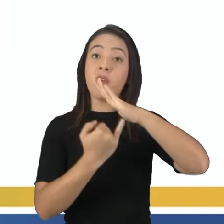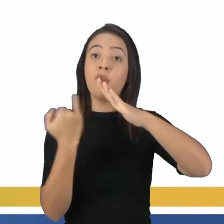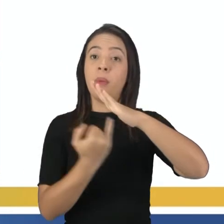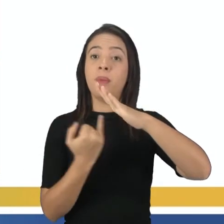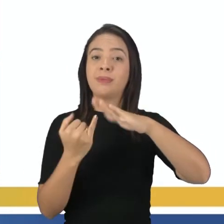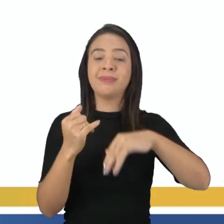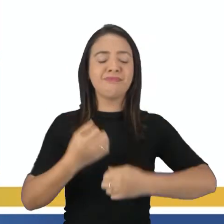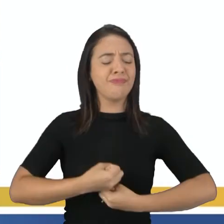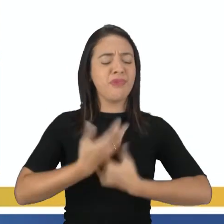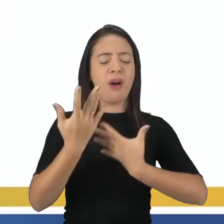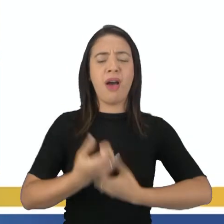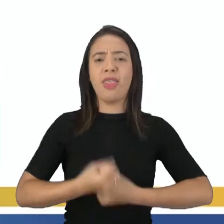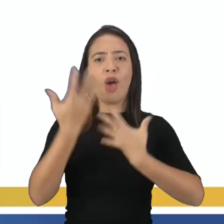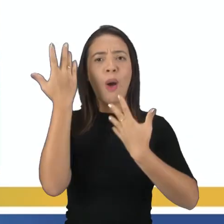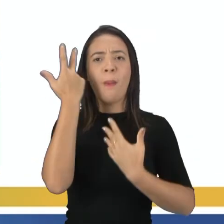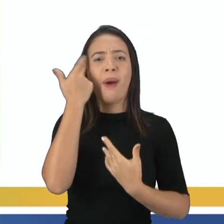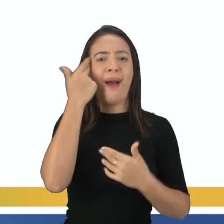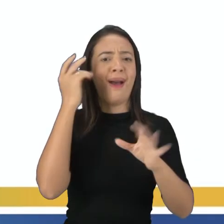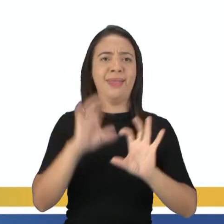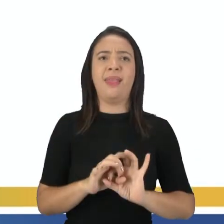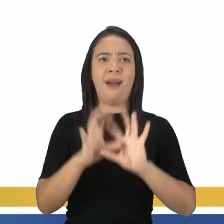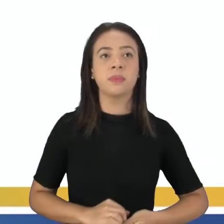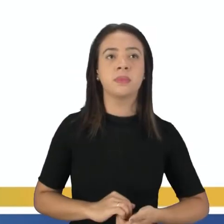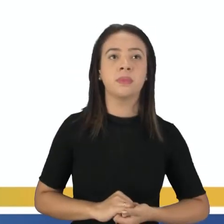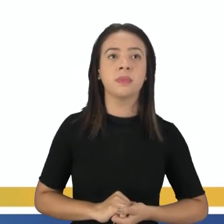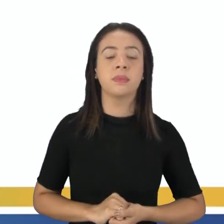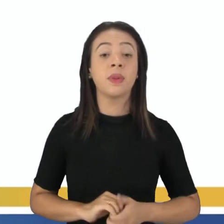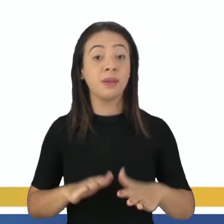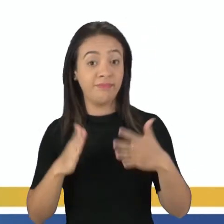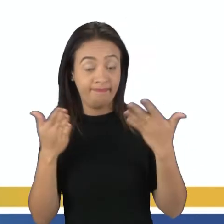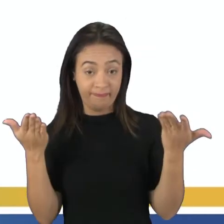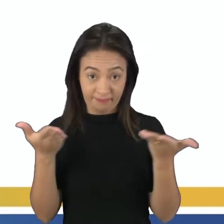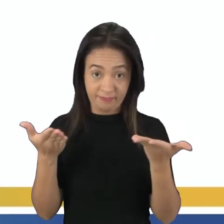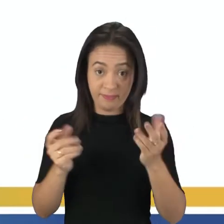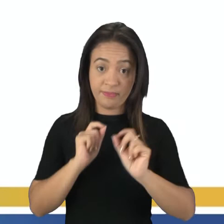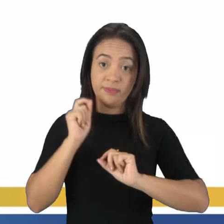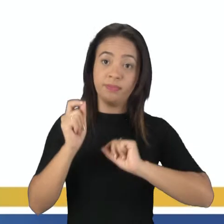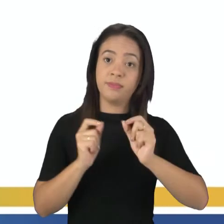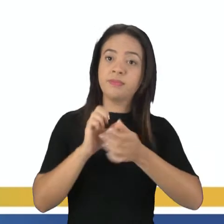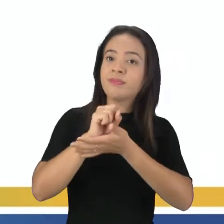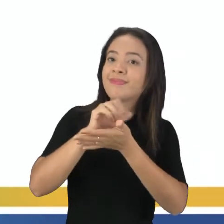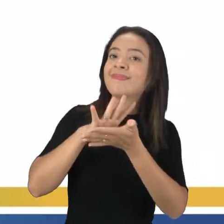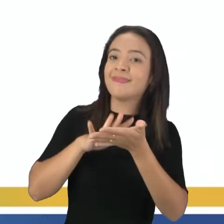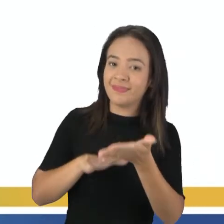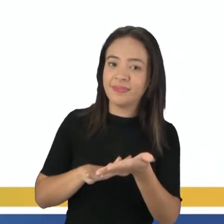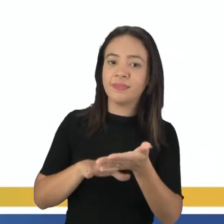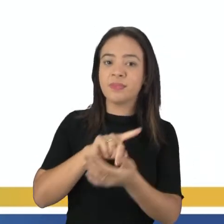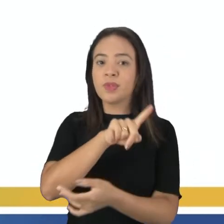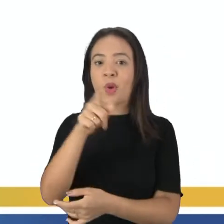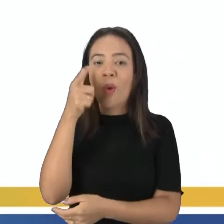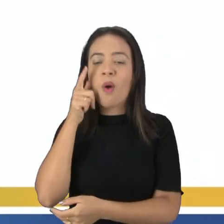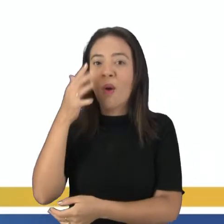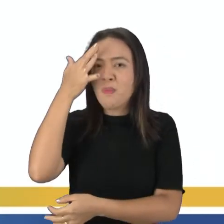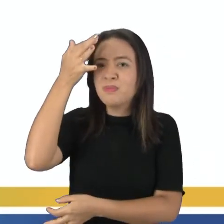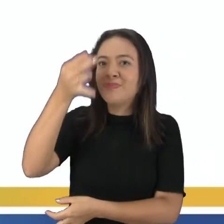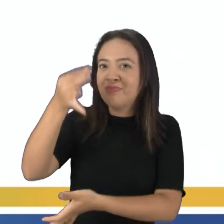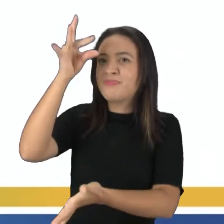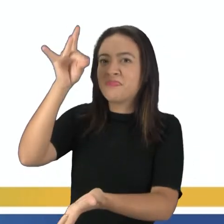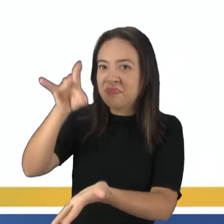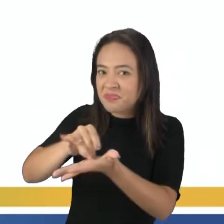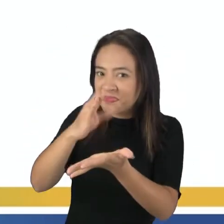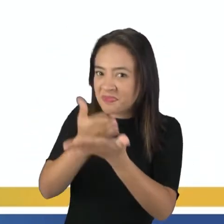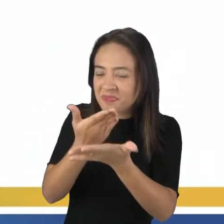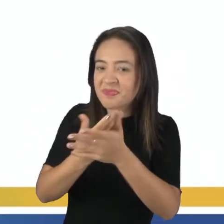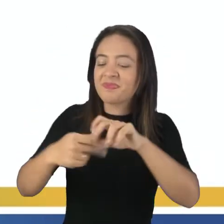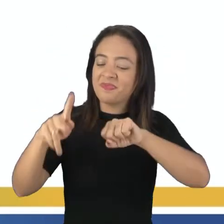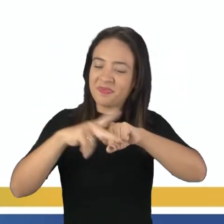mais espontânea, é a livre, certo? Então vamos lá, vamos exercitar para ver se vocês entenderam de fato a aula